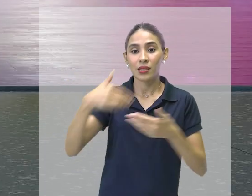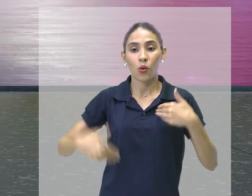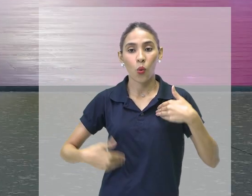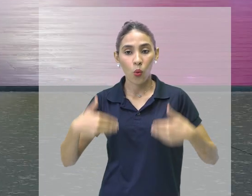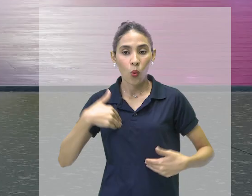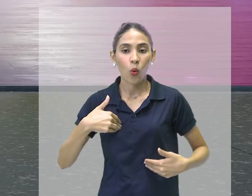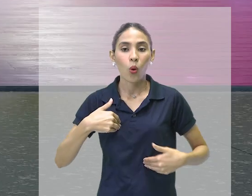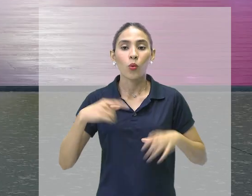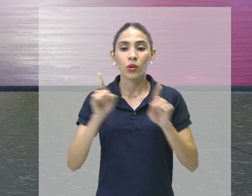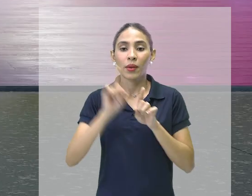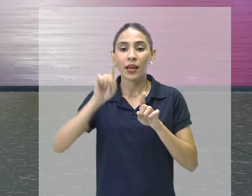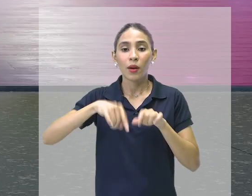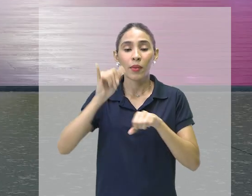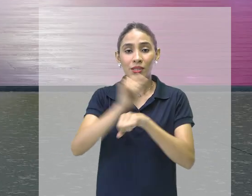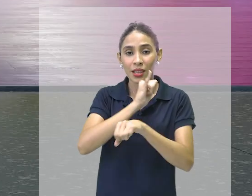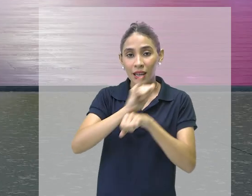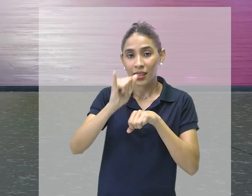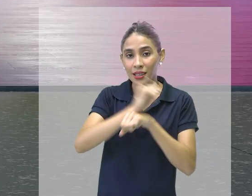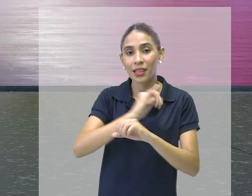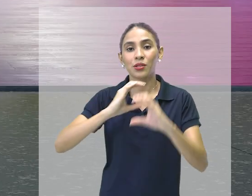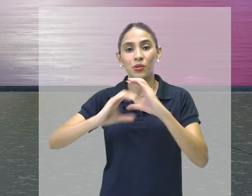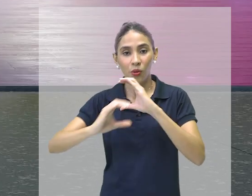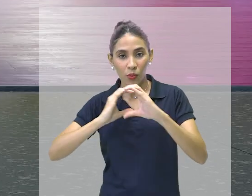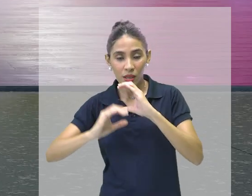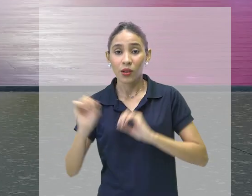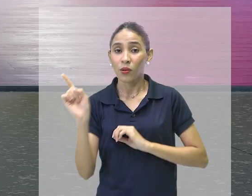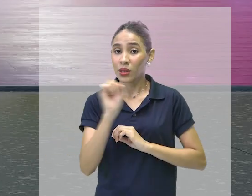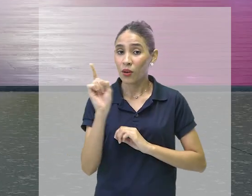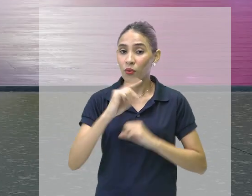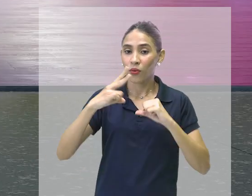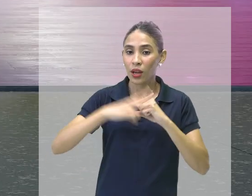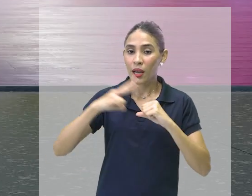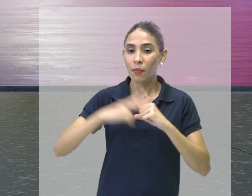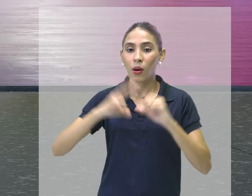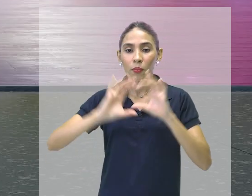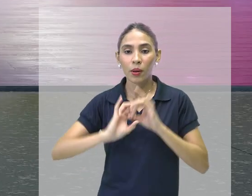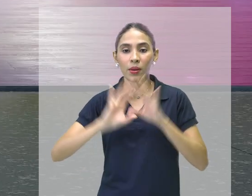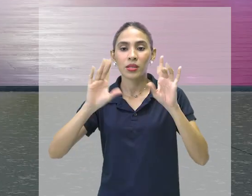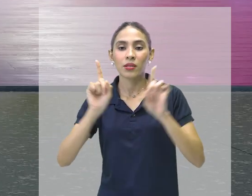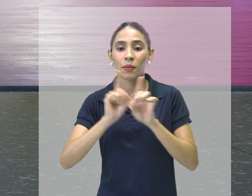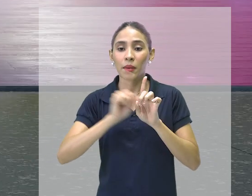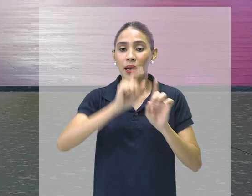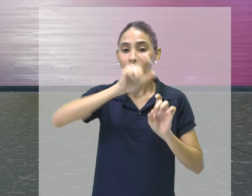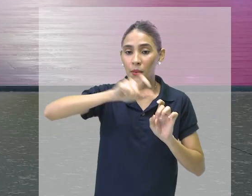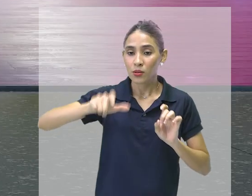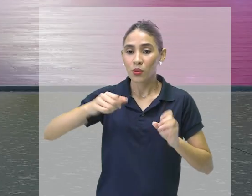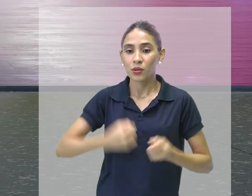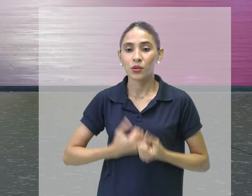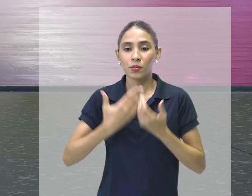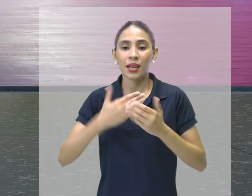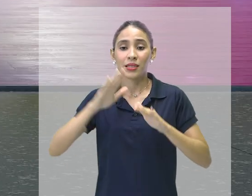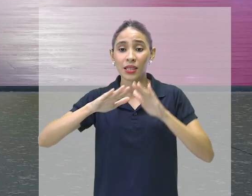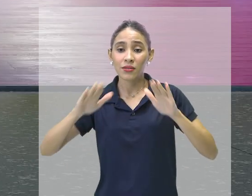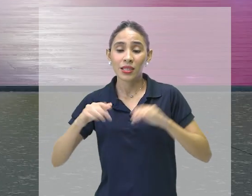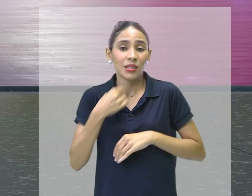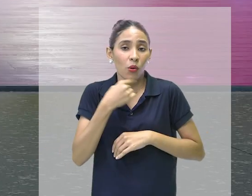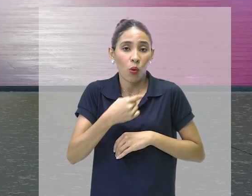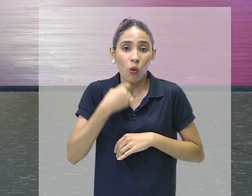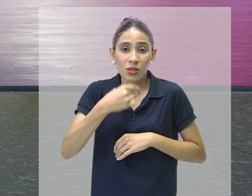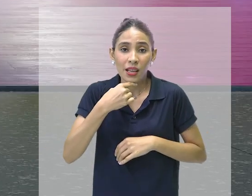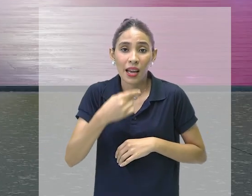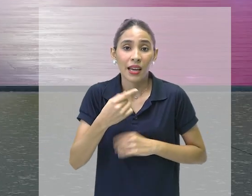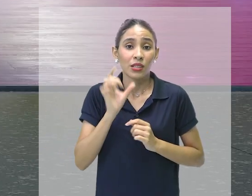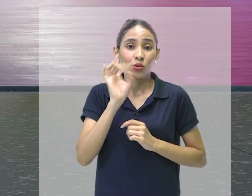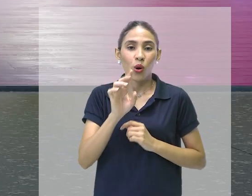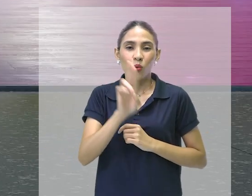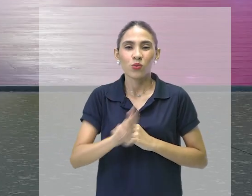da dança, o corpo torna-se ferramenta de comunicação não verbal, permitindo que o indivíduo expresse o que muitas vezes